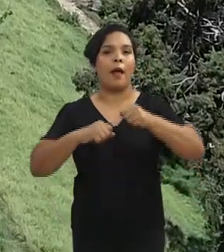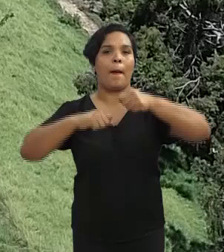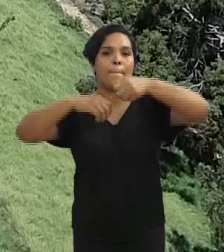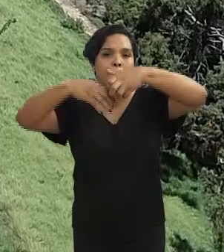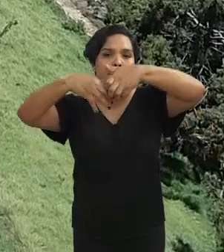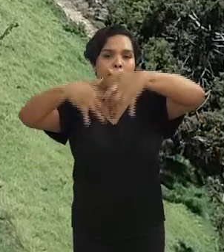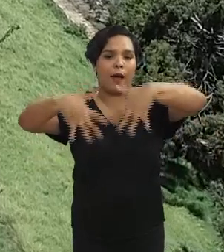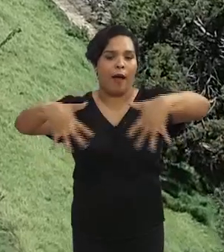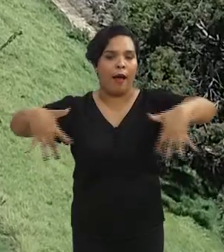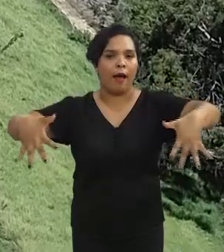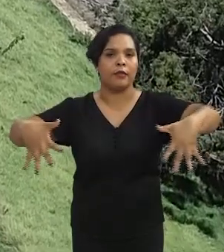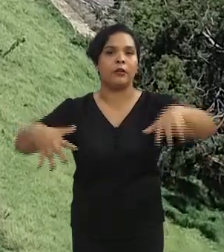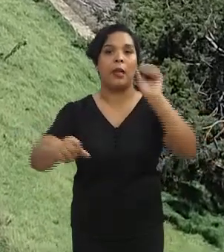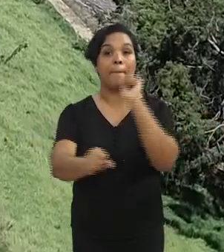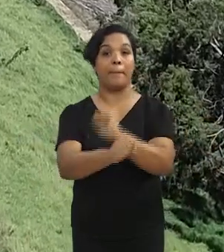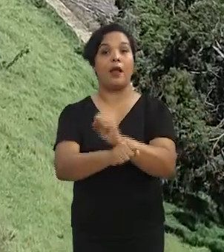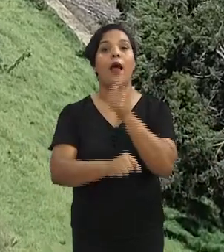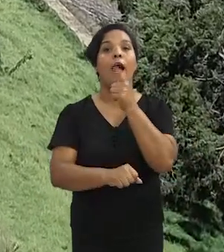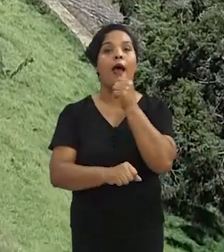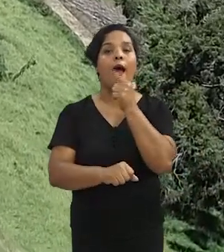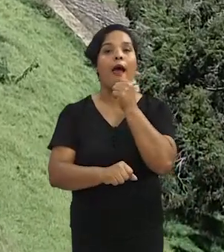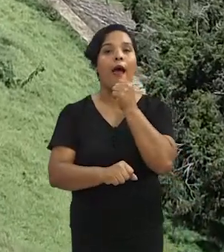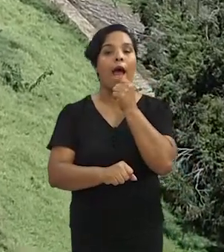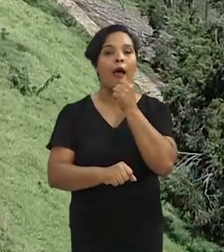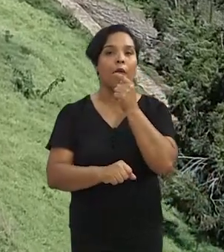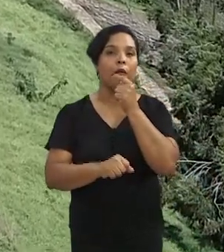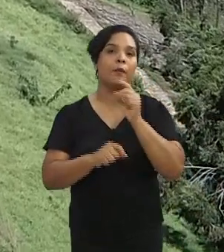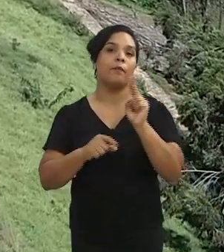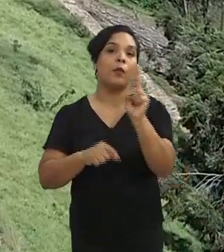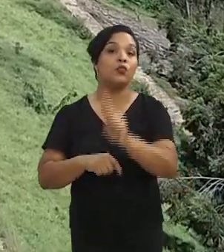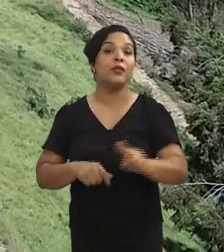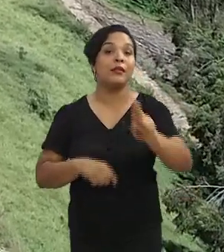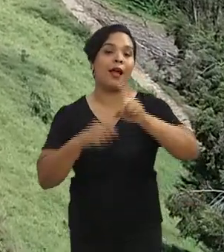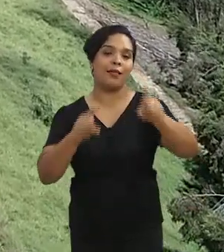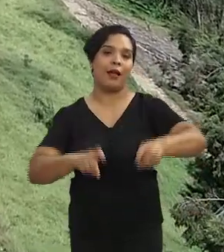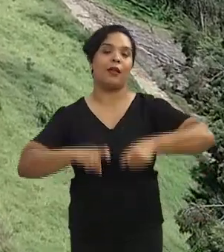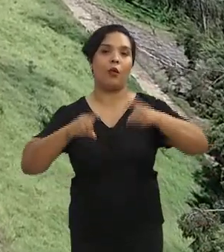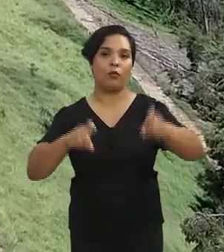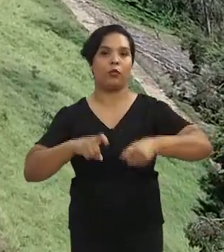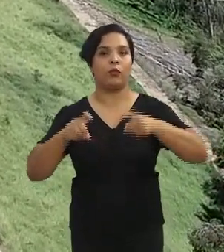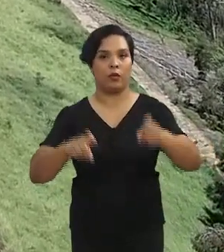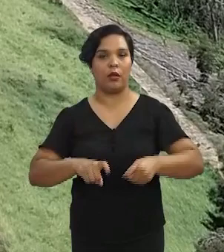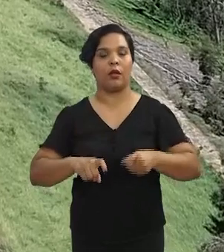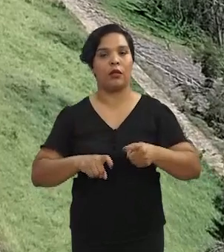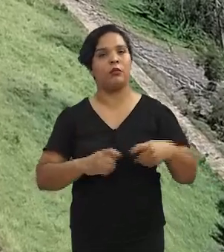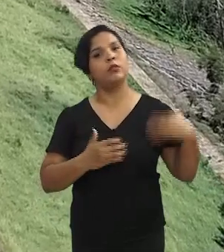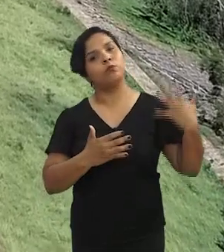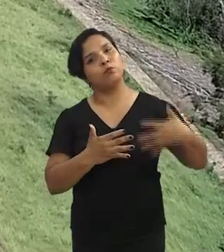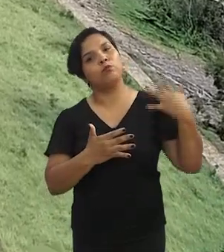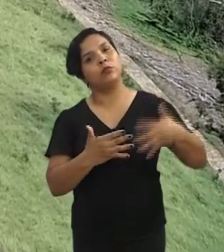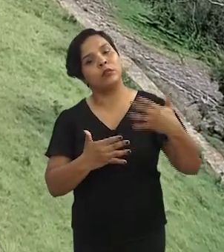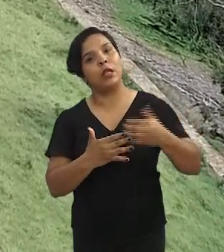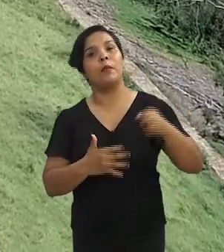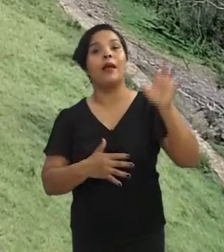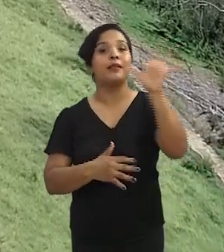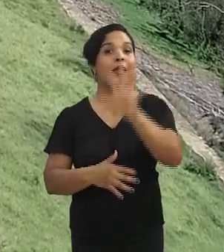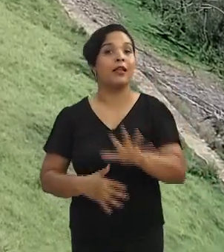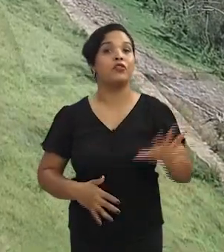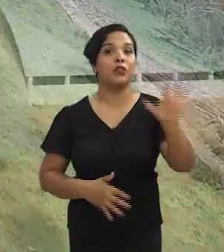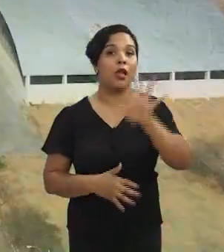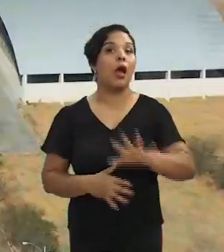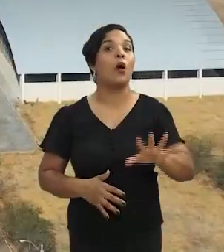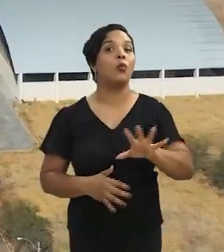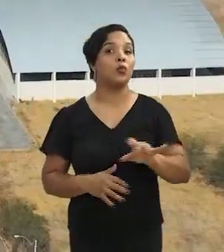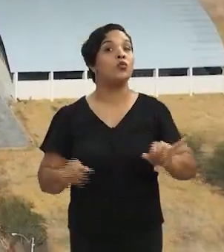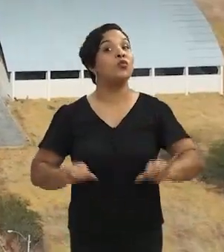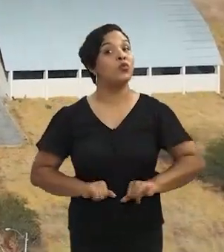barragem que armazena água para a utilização na agricultura. E durante muito tempo essa região